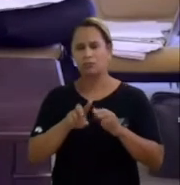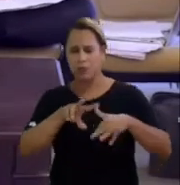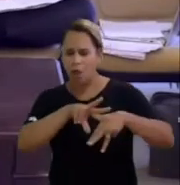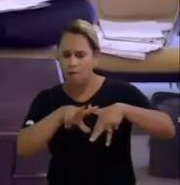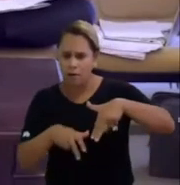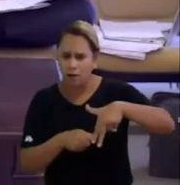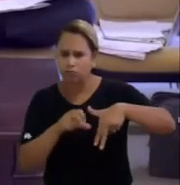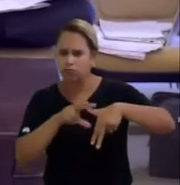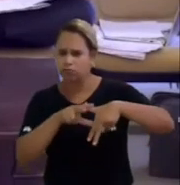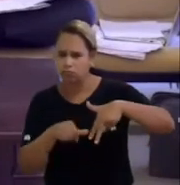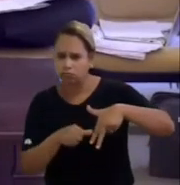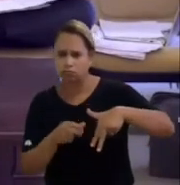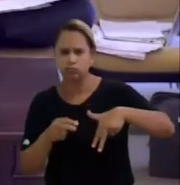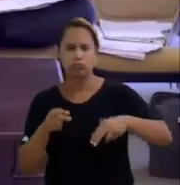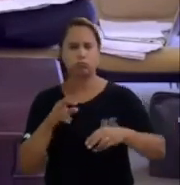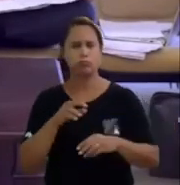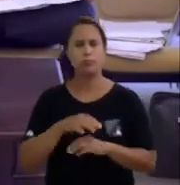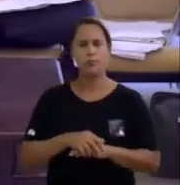e Caixa 2.